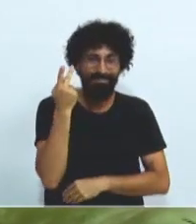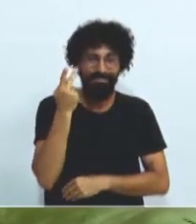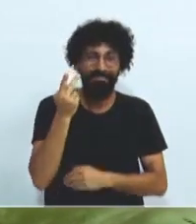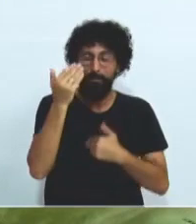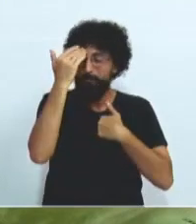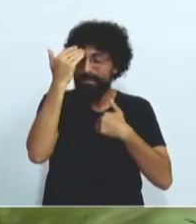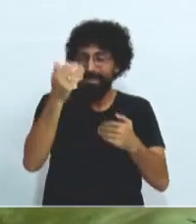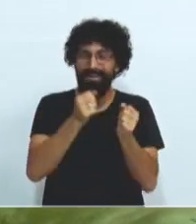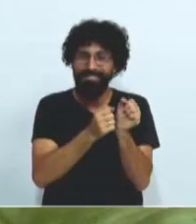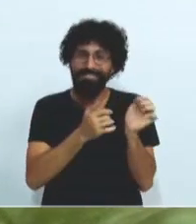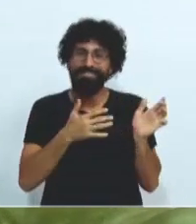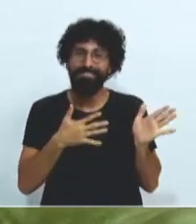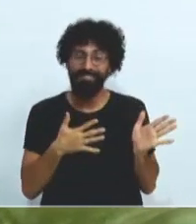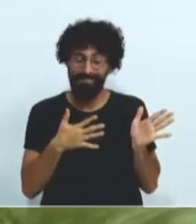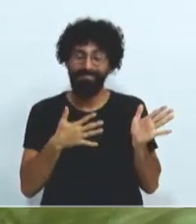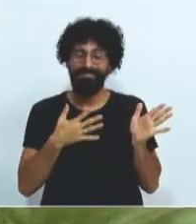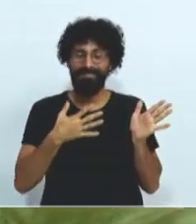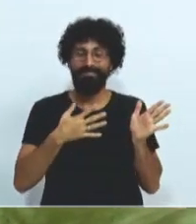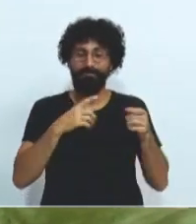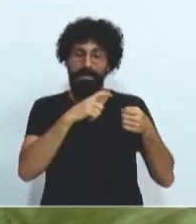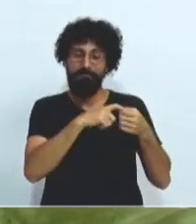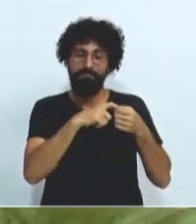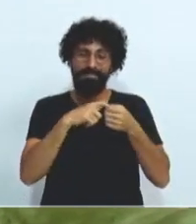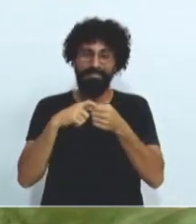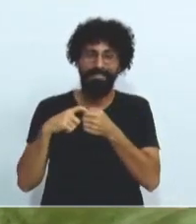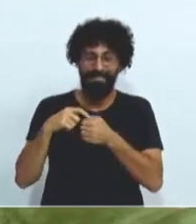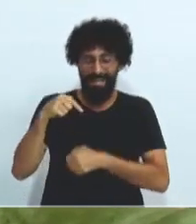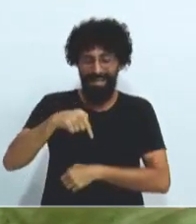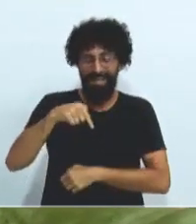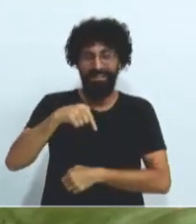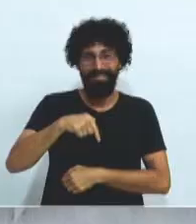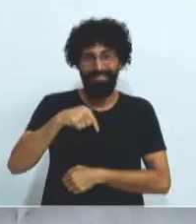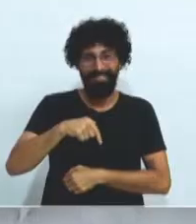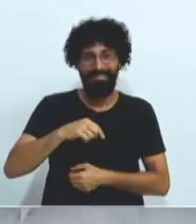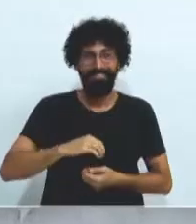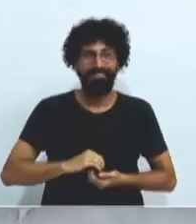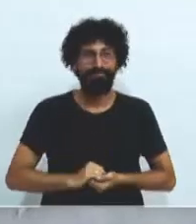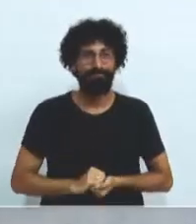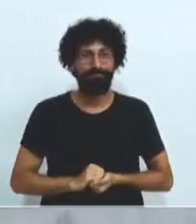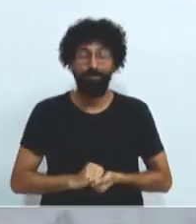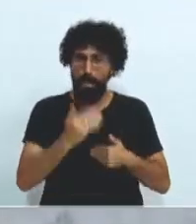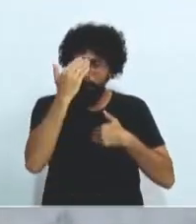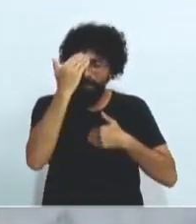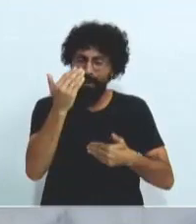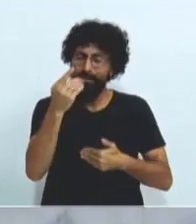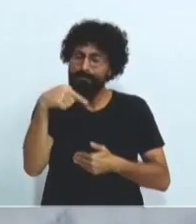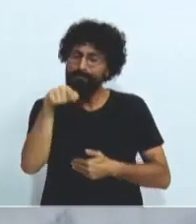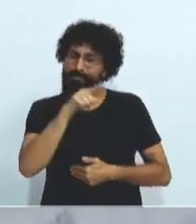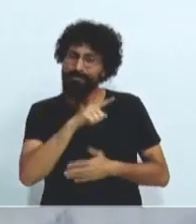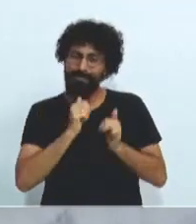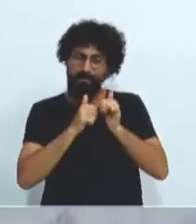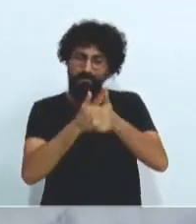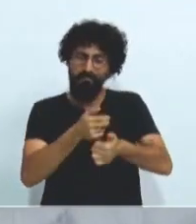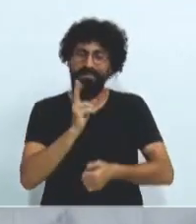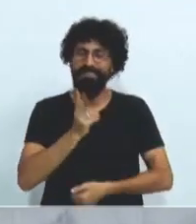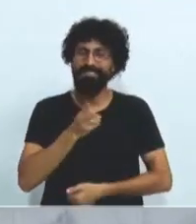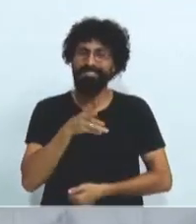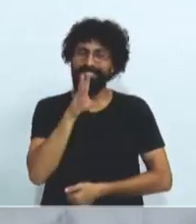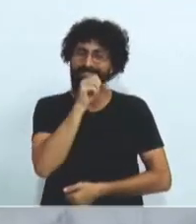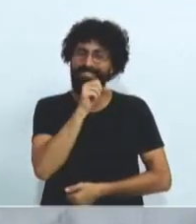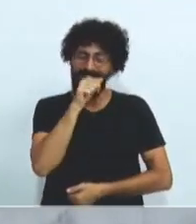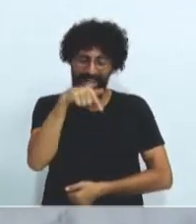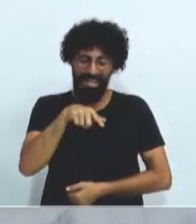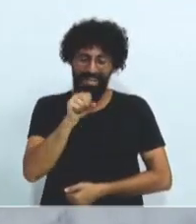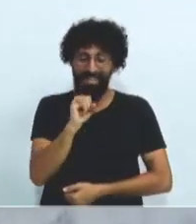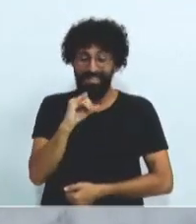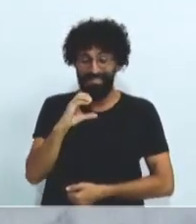Celibras, obrigada pela parceria aqui com o nosso programa, tá bom? E obrigada a você que nos acompanha todos os sábados na tela da SIC TV. Chegamos